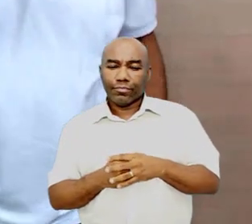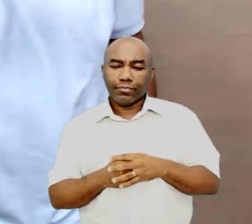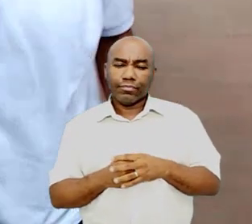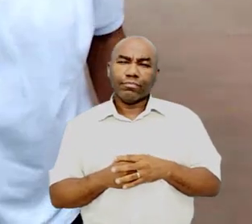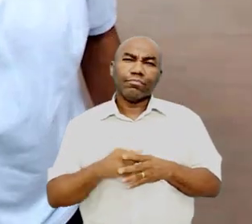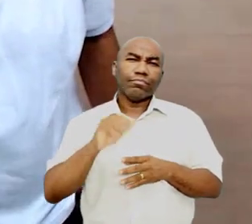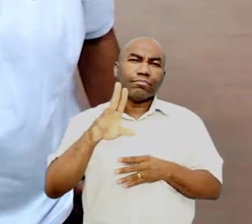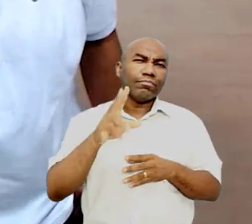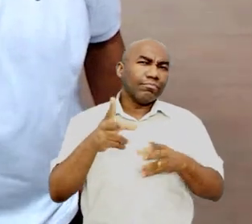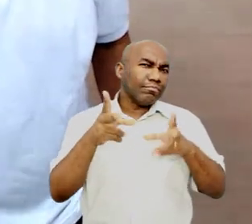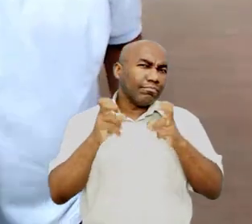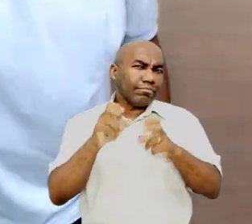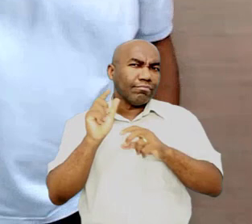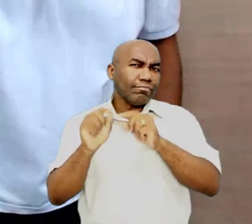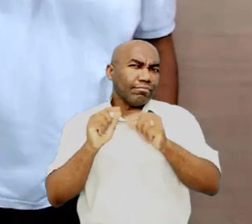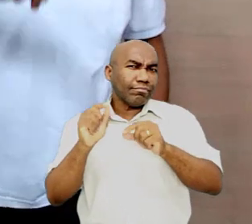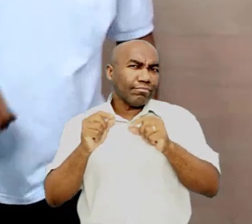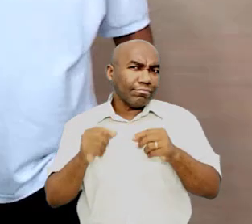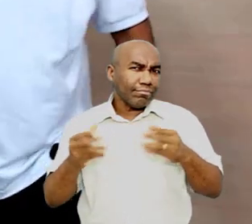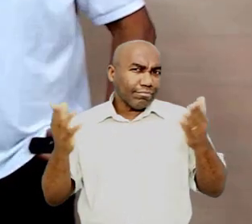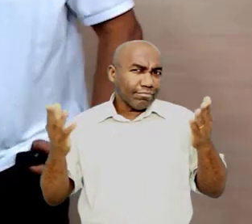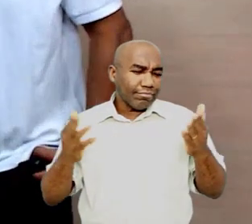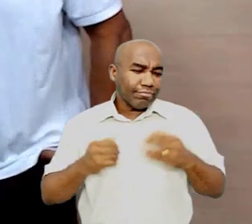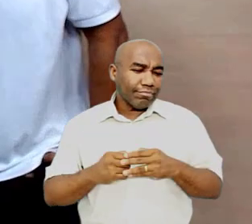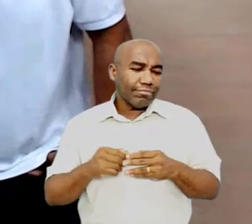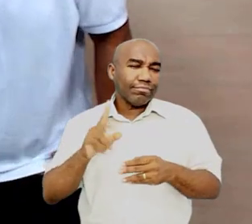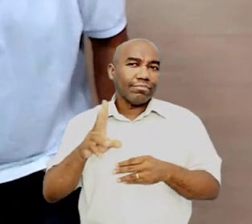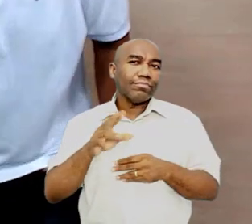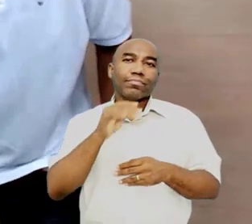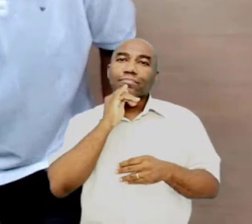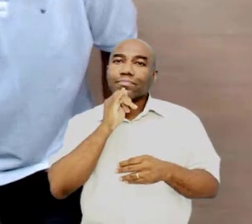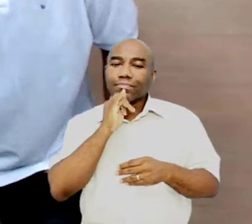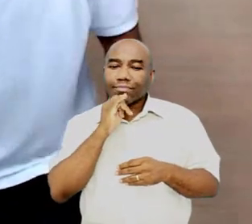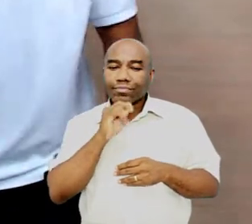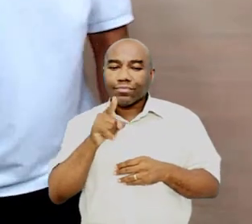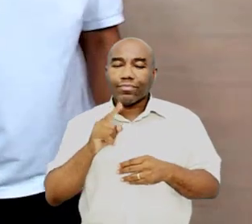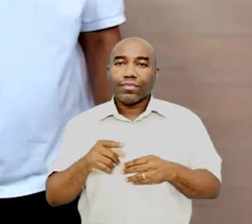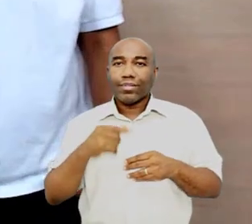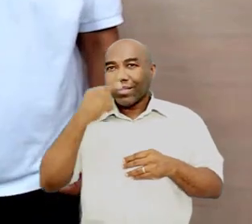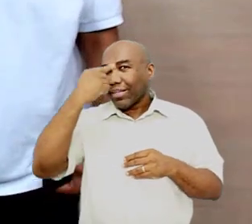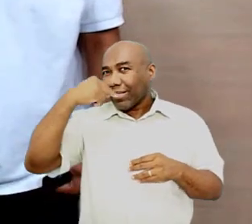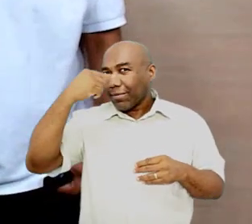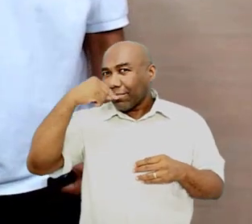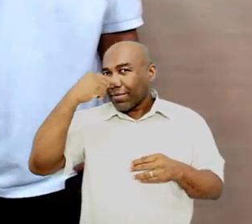que você tem como sintoma quando você tem gripe?